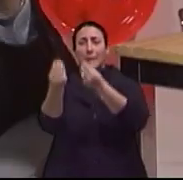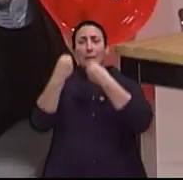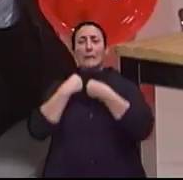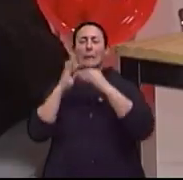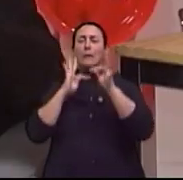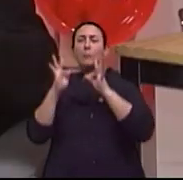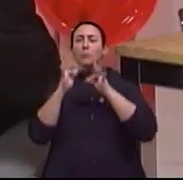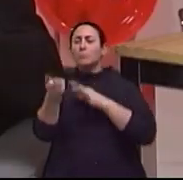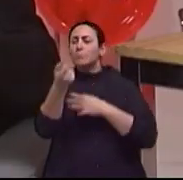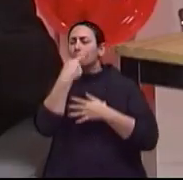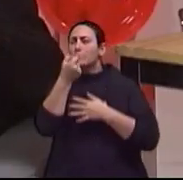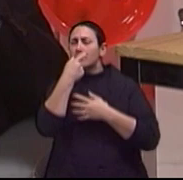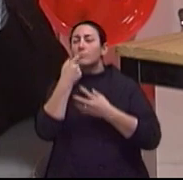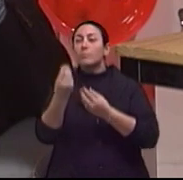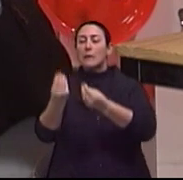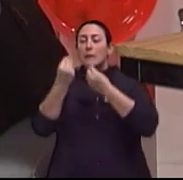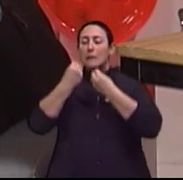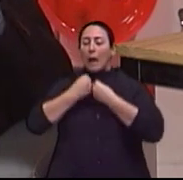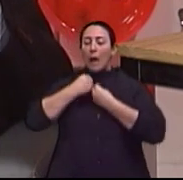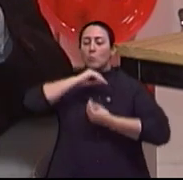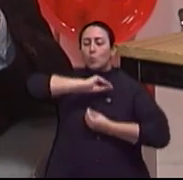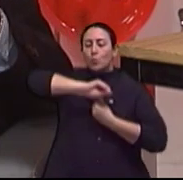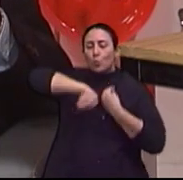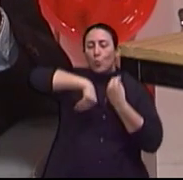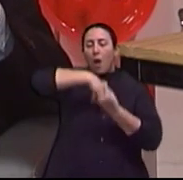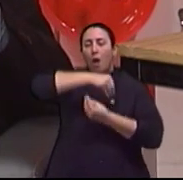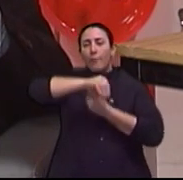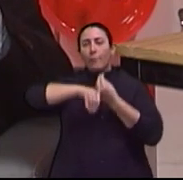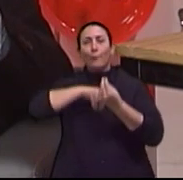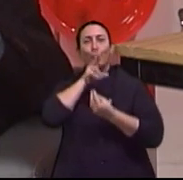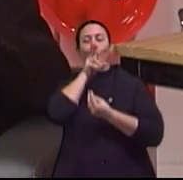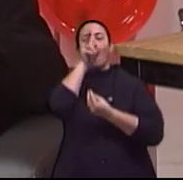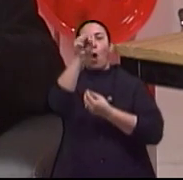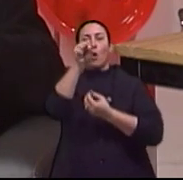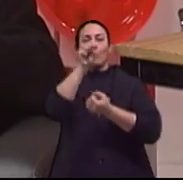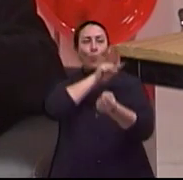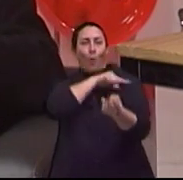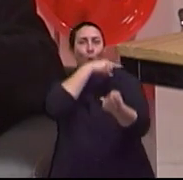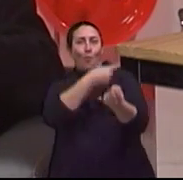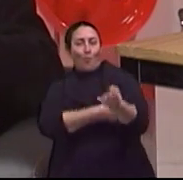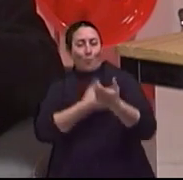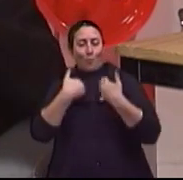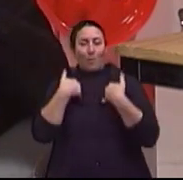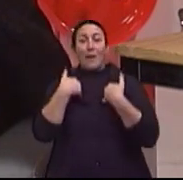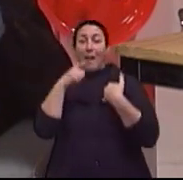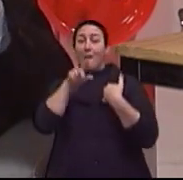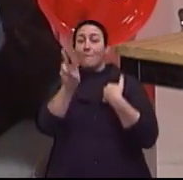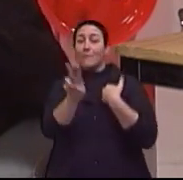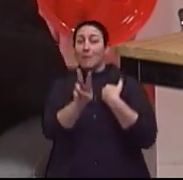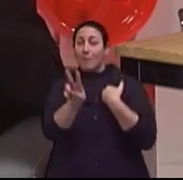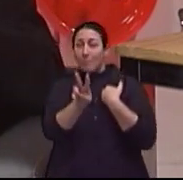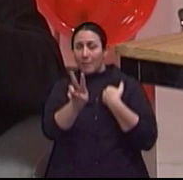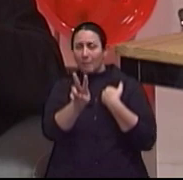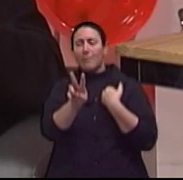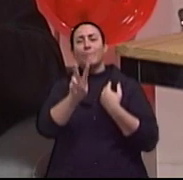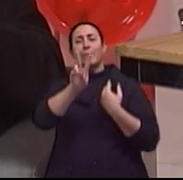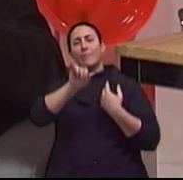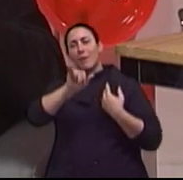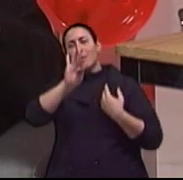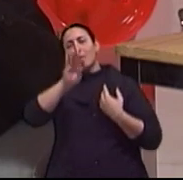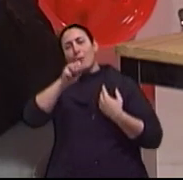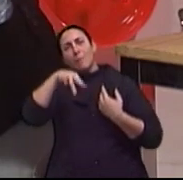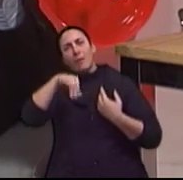em que a gente associa vitaminas e oligoelementos